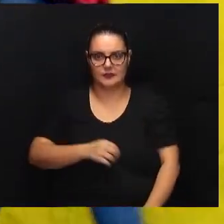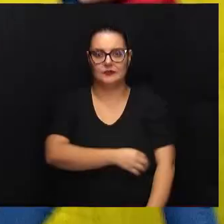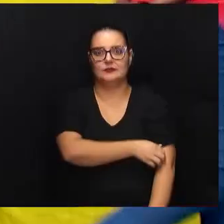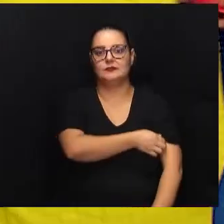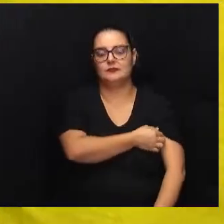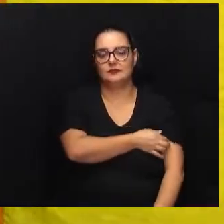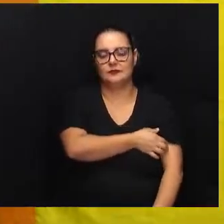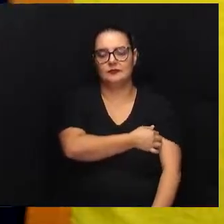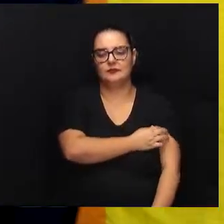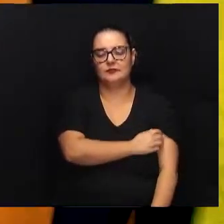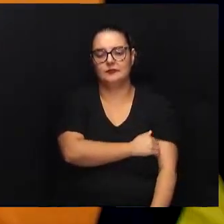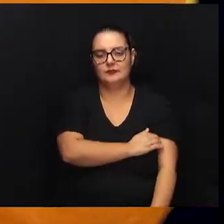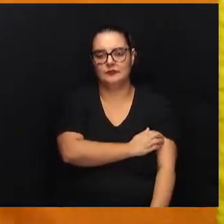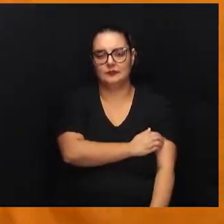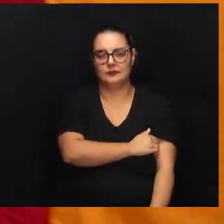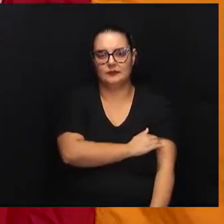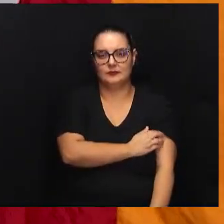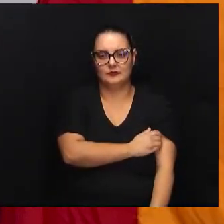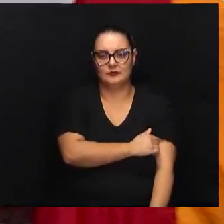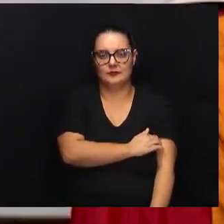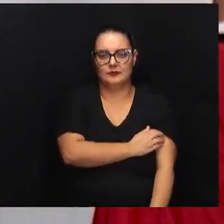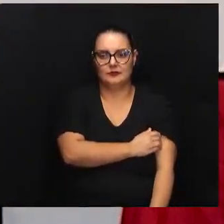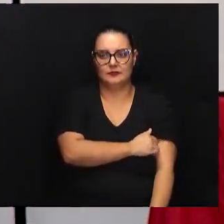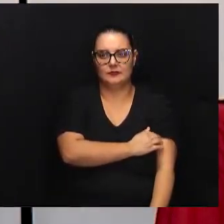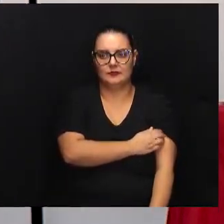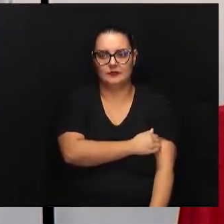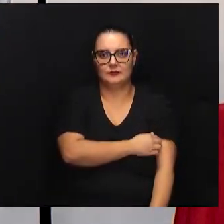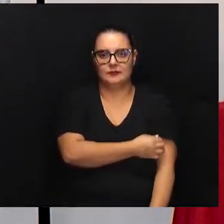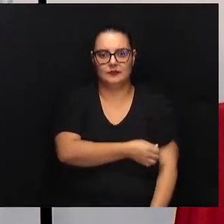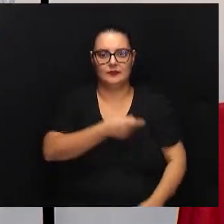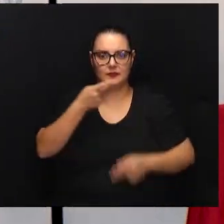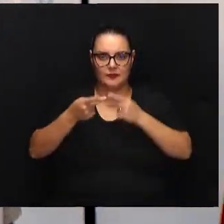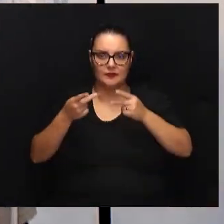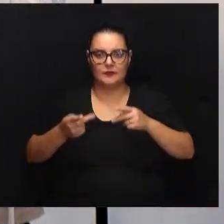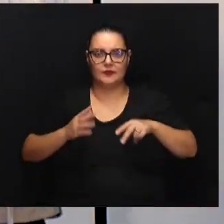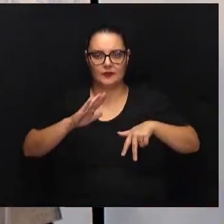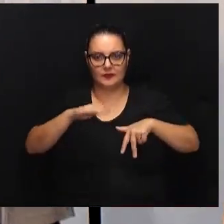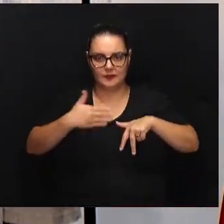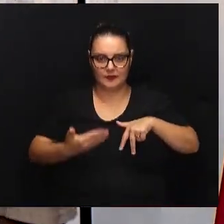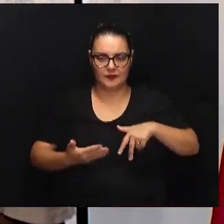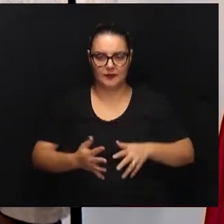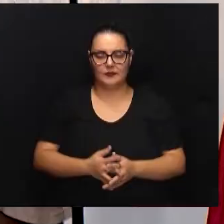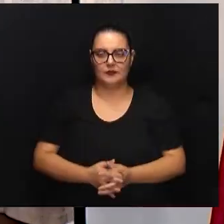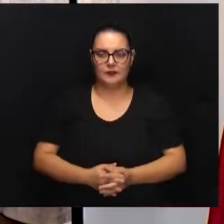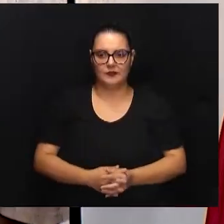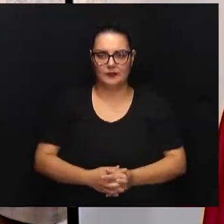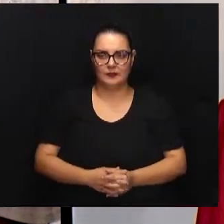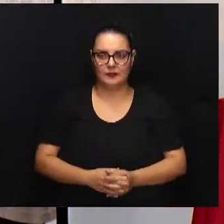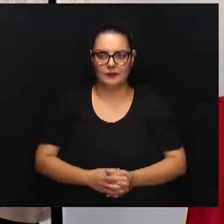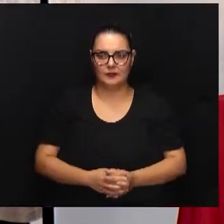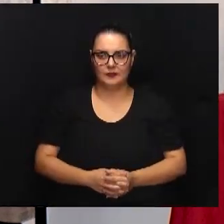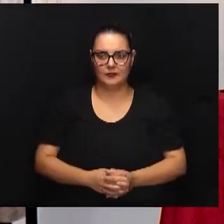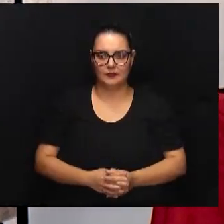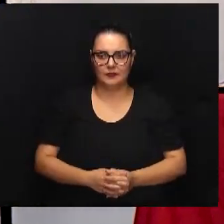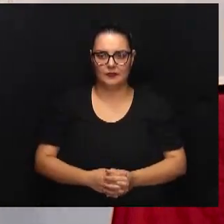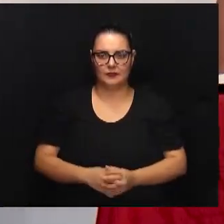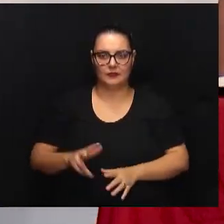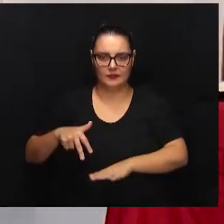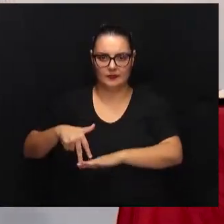essa experiência e o que ele pode falar sobre esse momento que a gente está honrando ele. Por favor, Paulo, assuma aqui